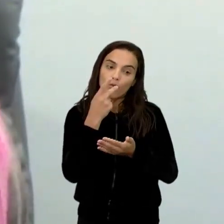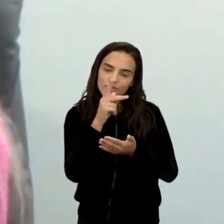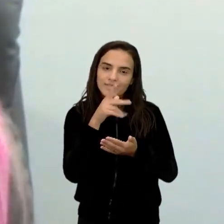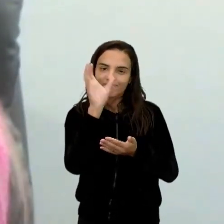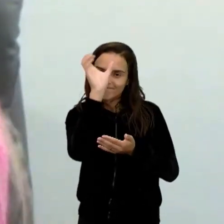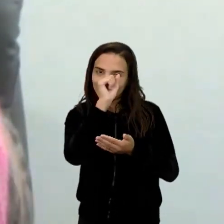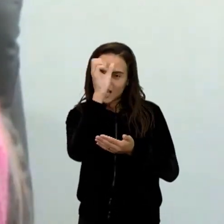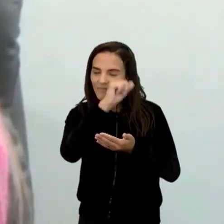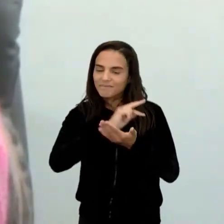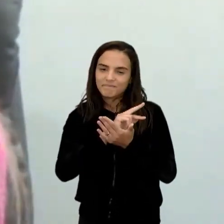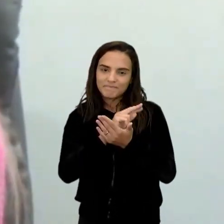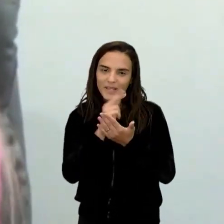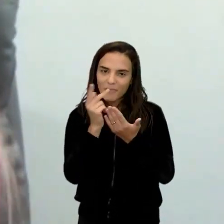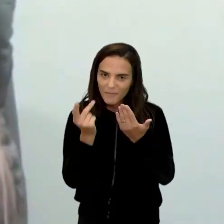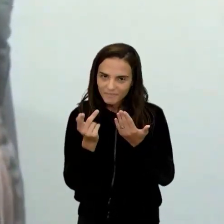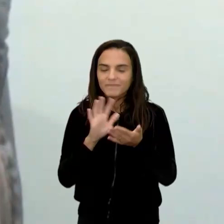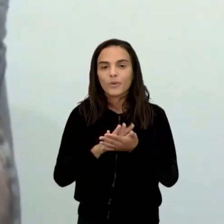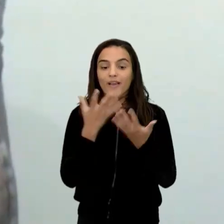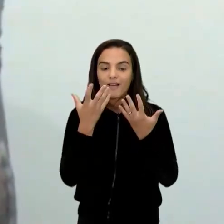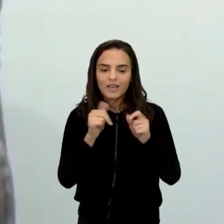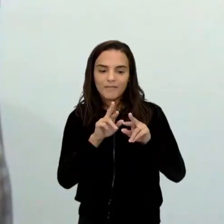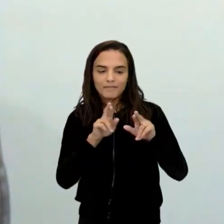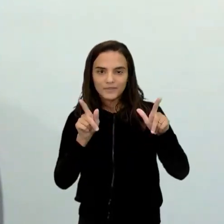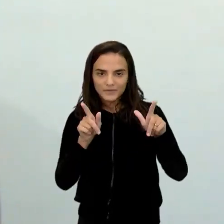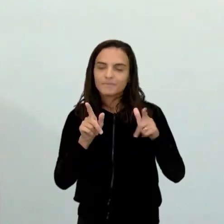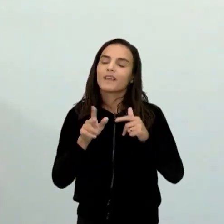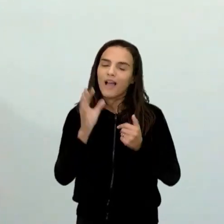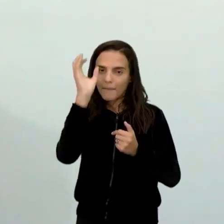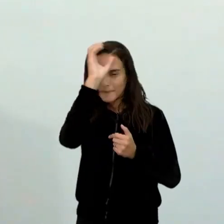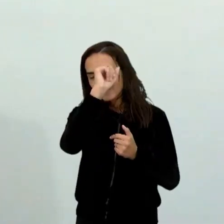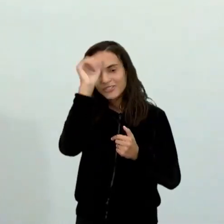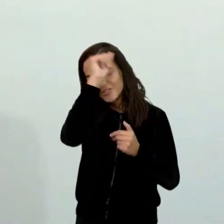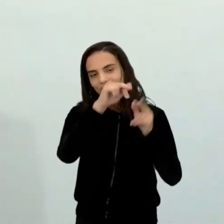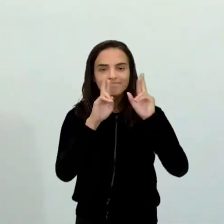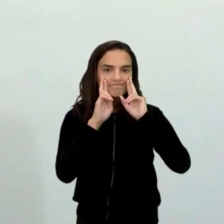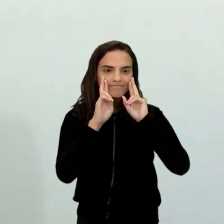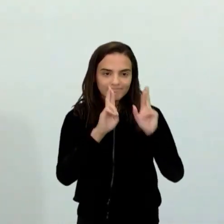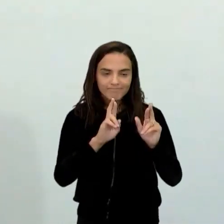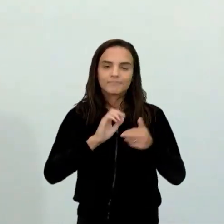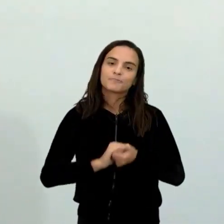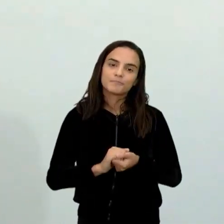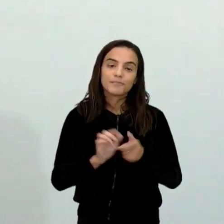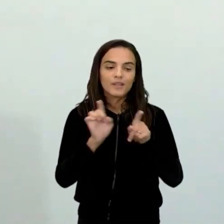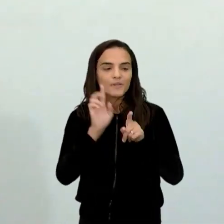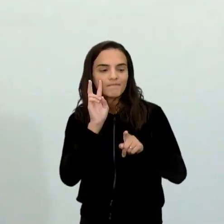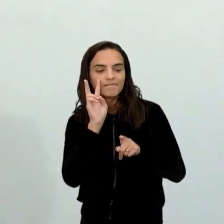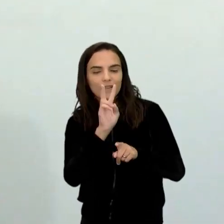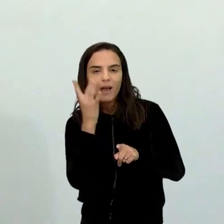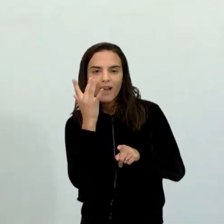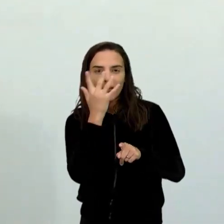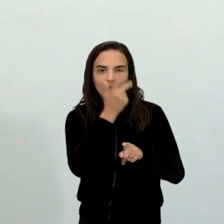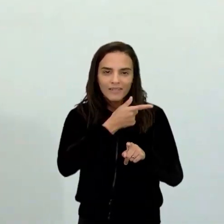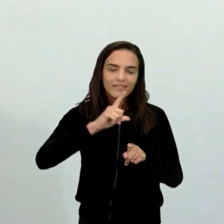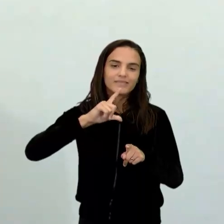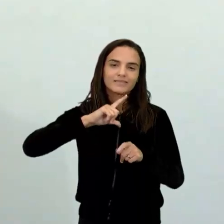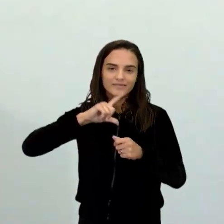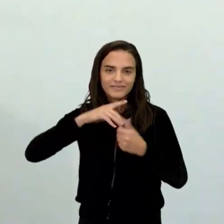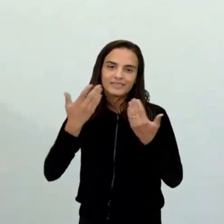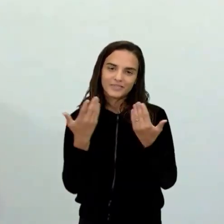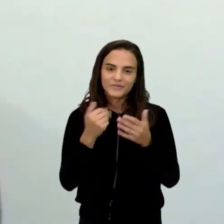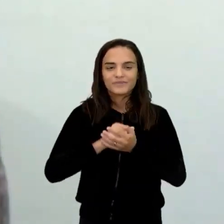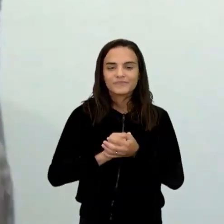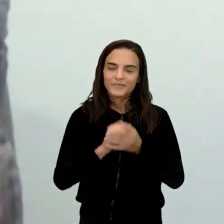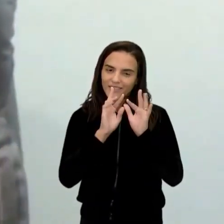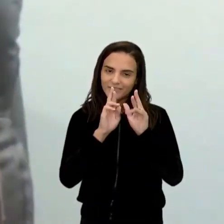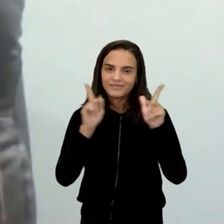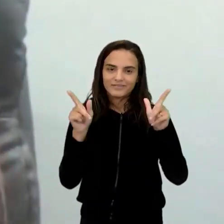aprendi muito mais do que aceitar a diferença. Aprendi a respeitá-la e a enxergar a beleza que existe em